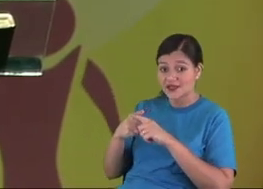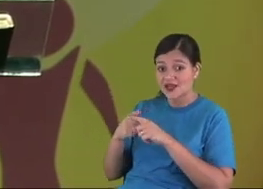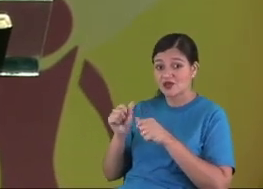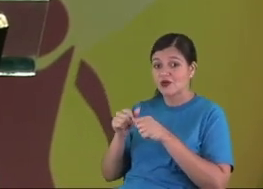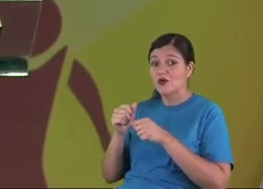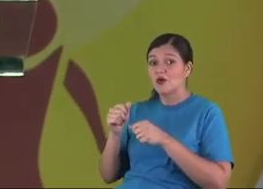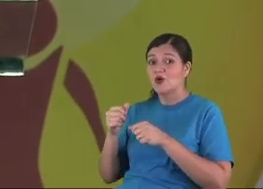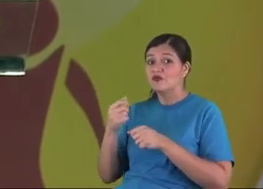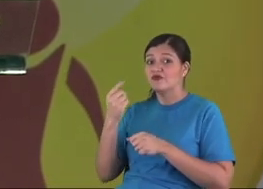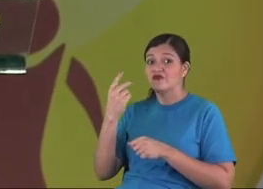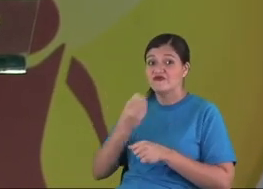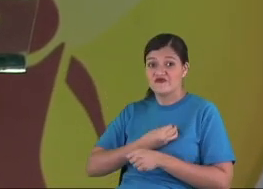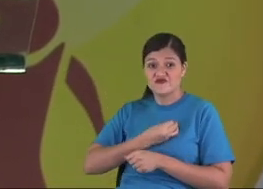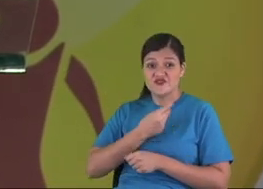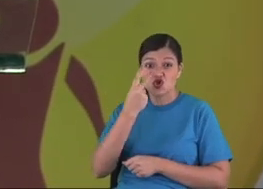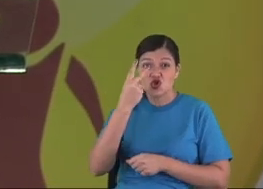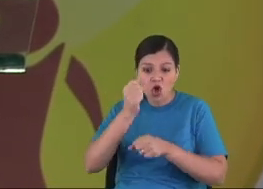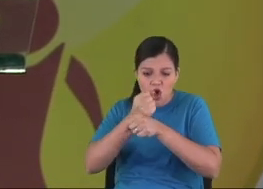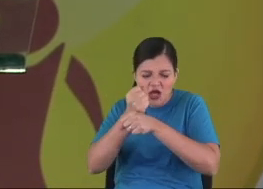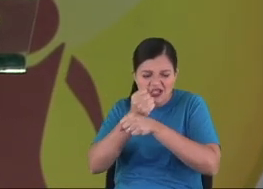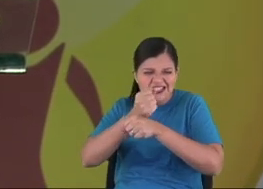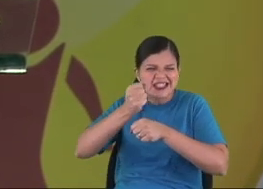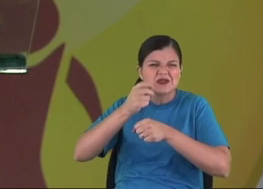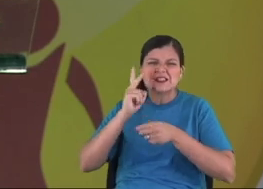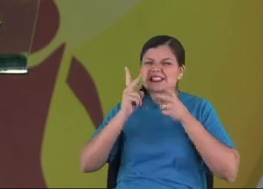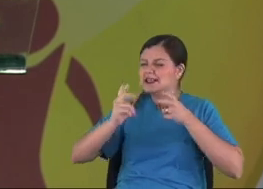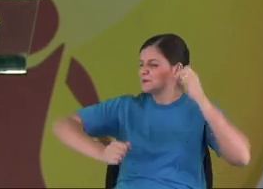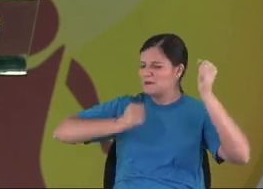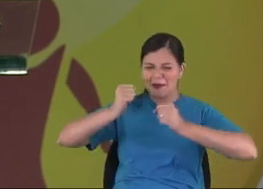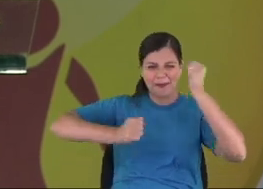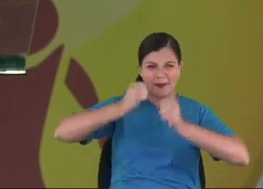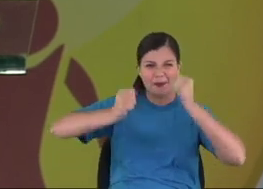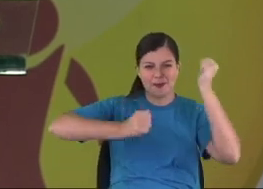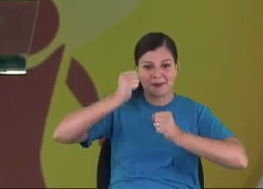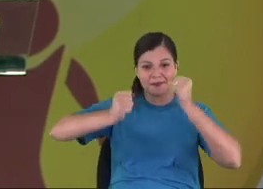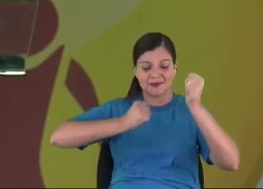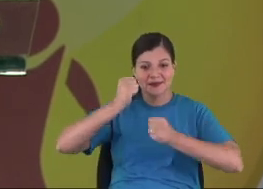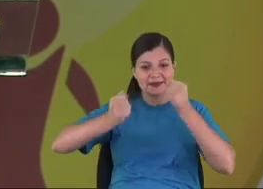correr. Entendeu? Quando um dia fizeram uma...